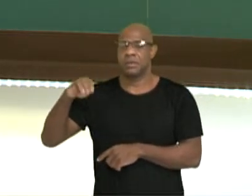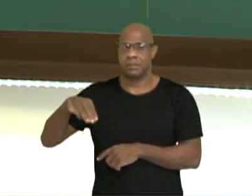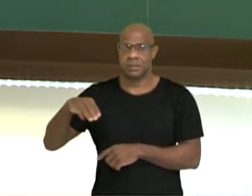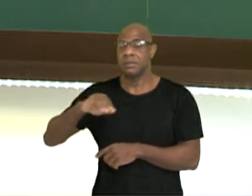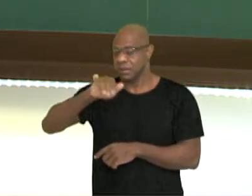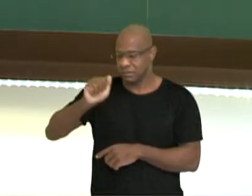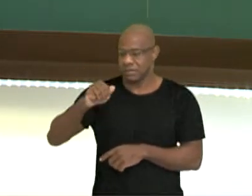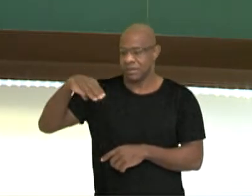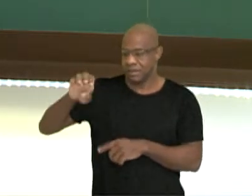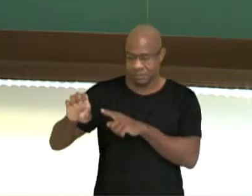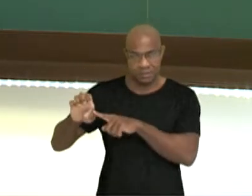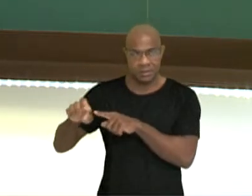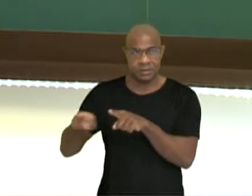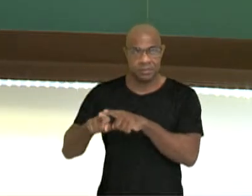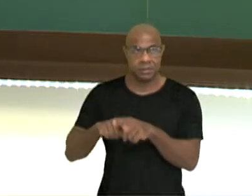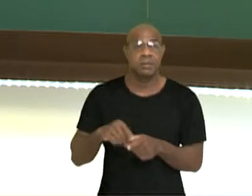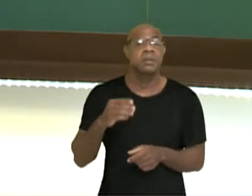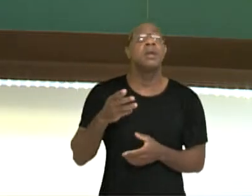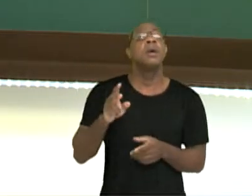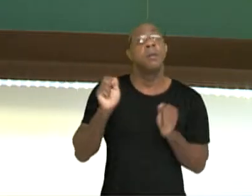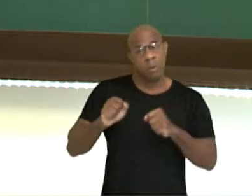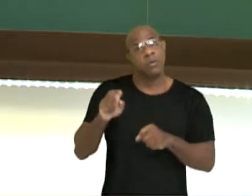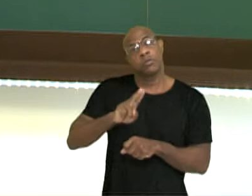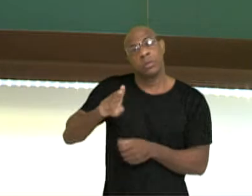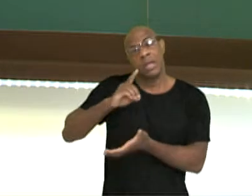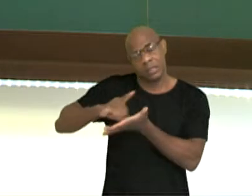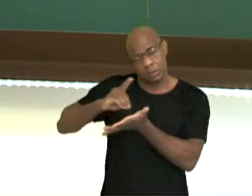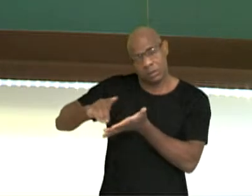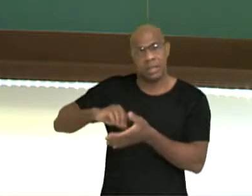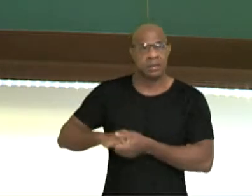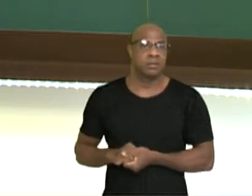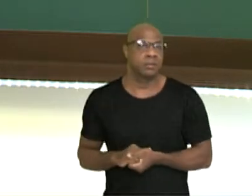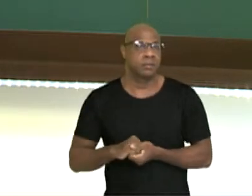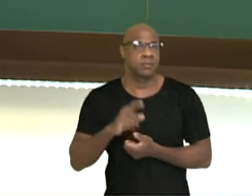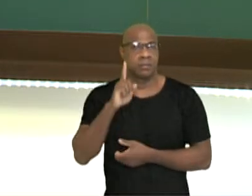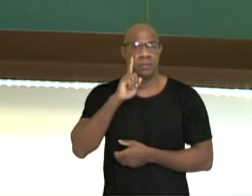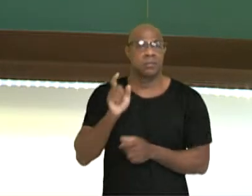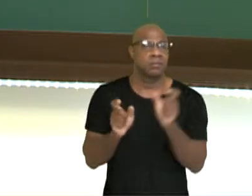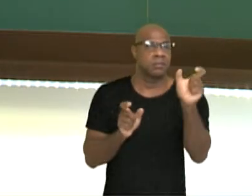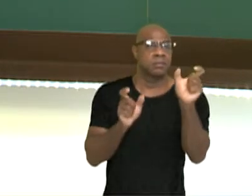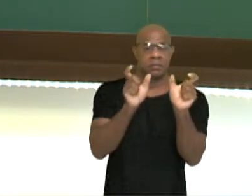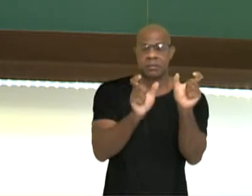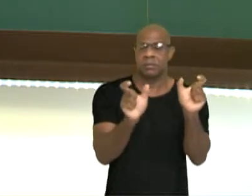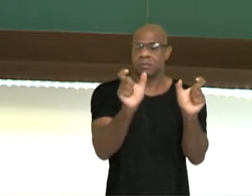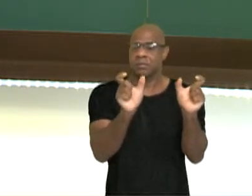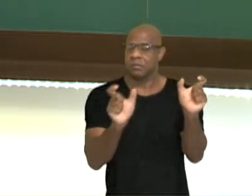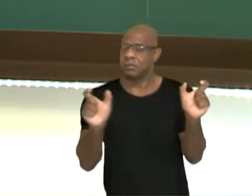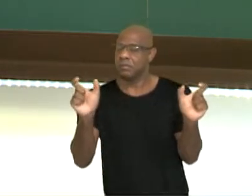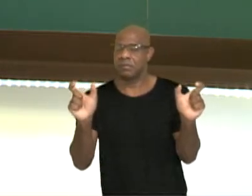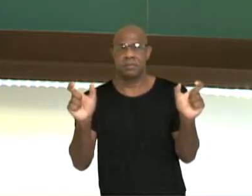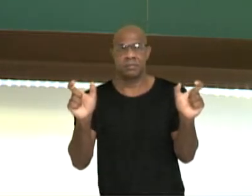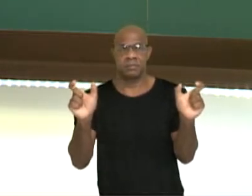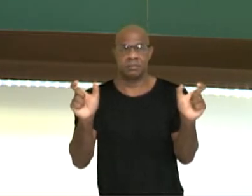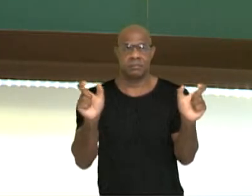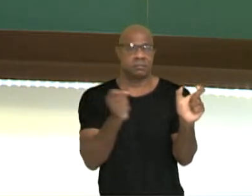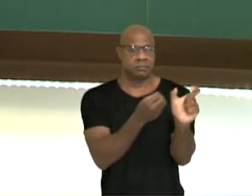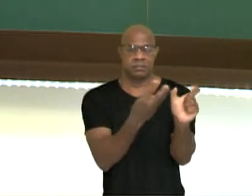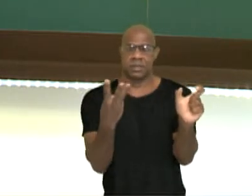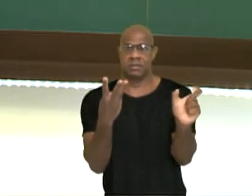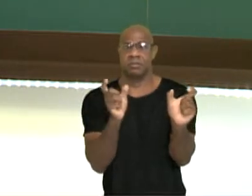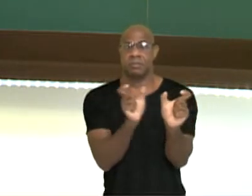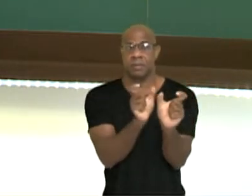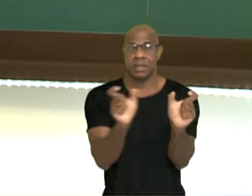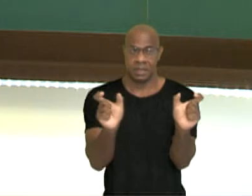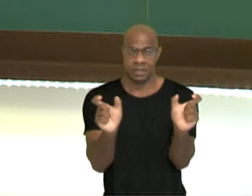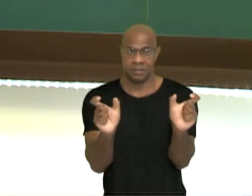necessário, use um dicionário, tá? Então eu tenho aqui cousin, lecture e twins. São 3